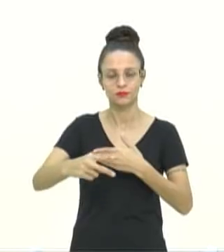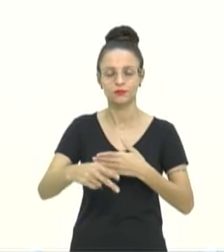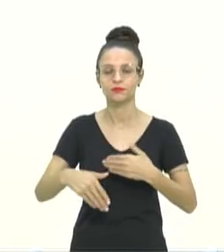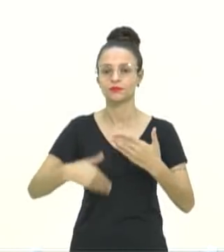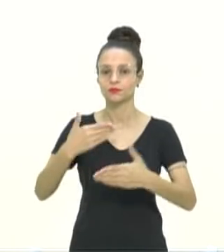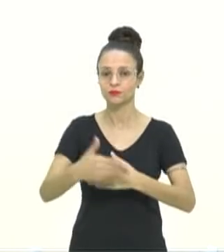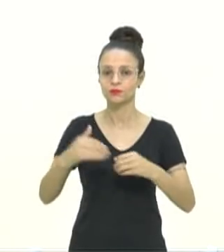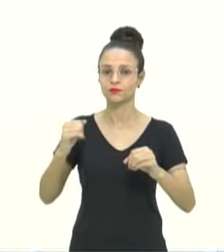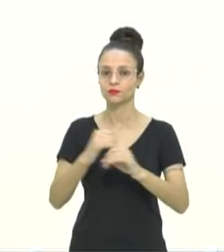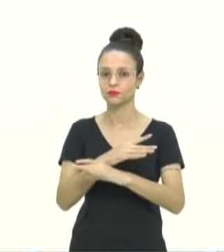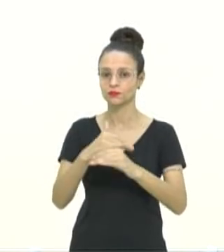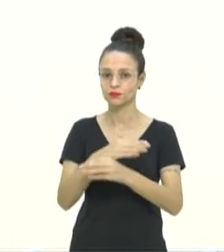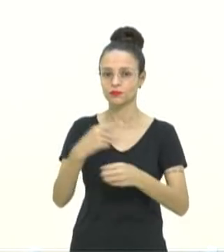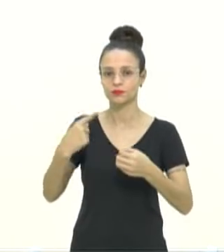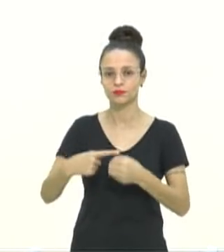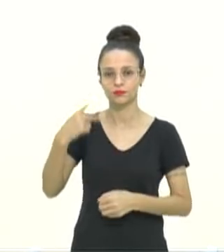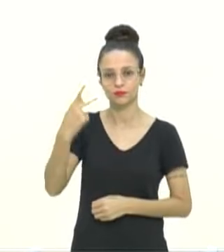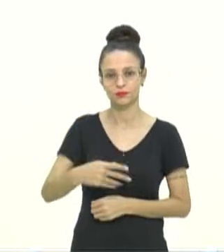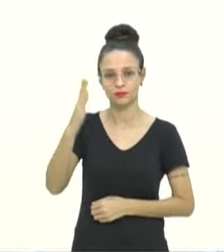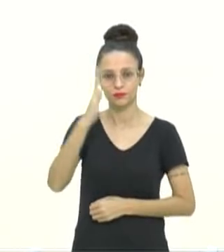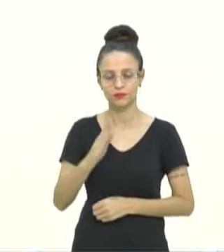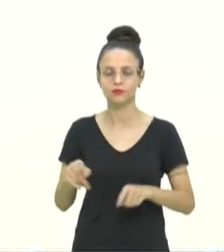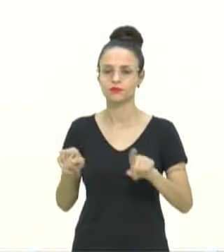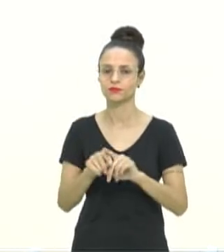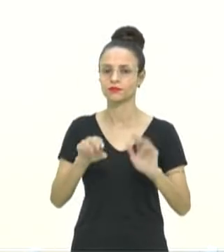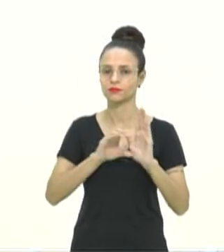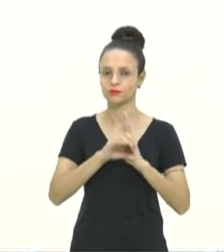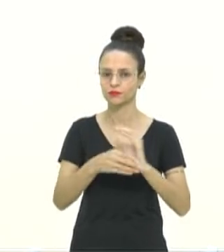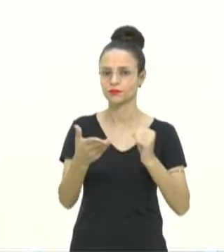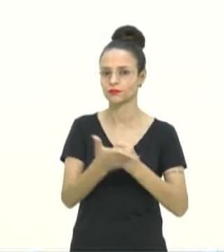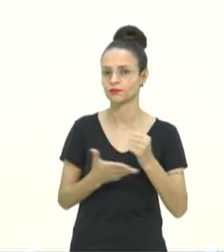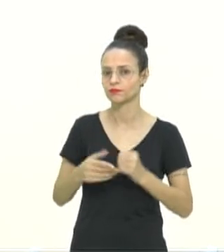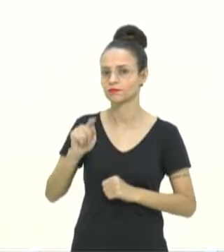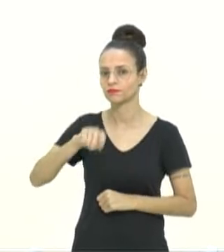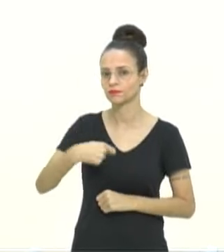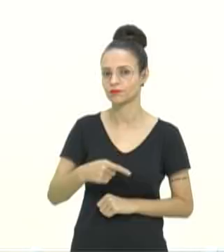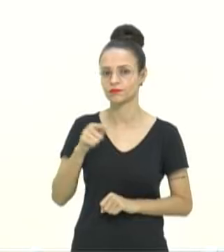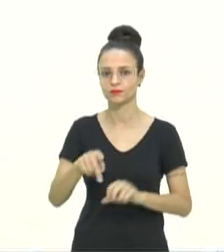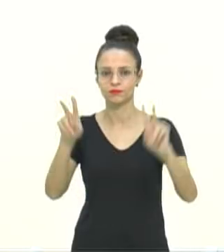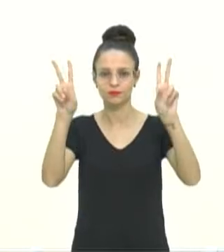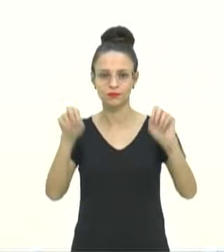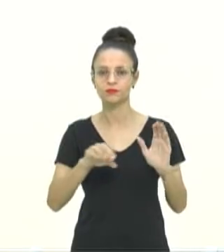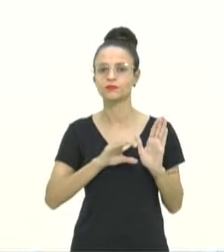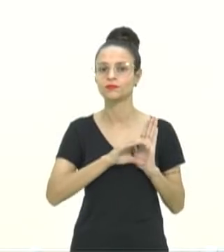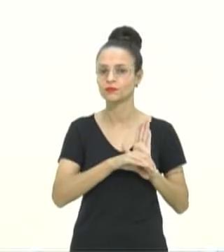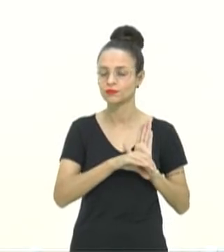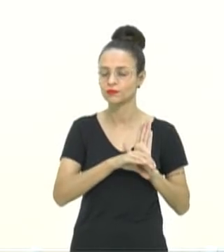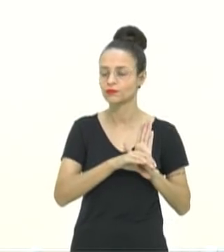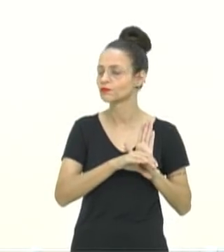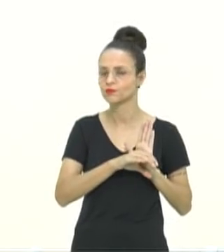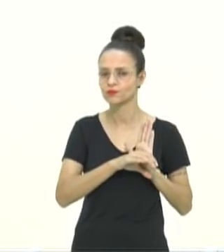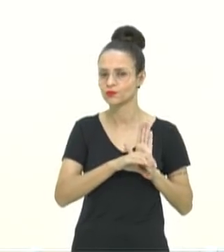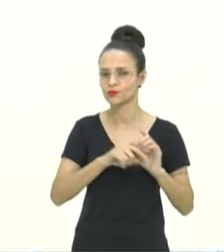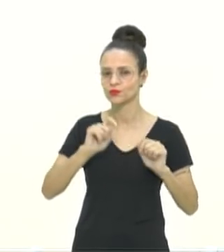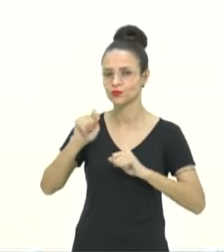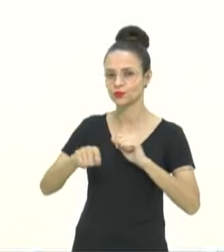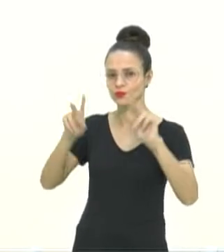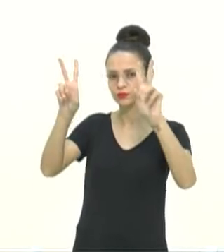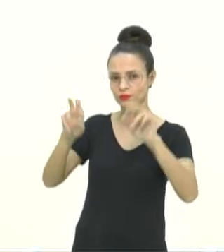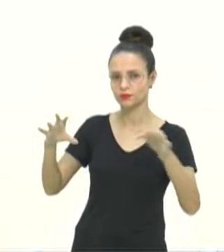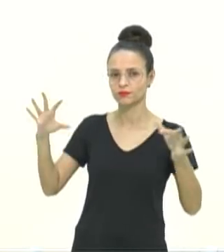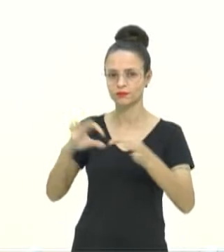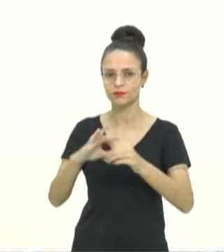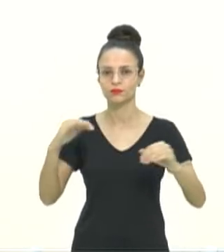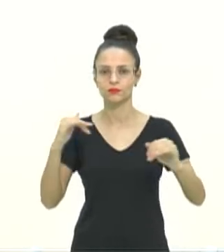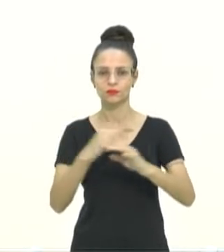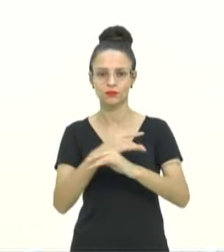urbanização do Brasil, bem como os conceitos básicos que envolvem a temática. Que conceitos que envolvem a temática